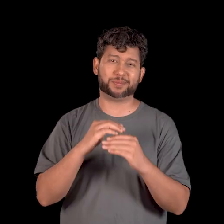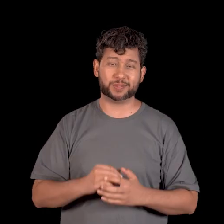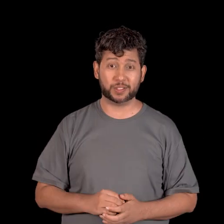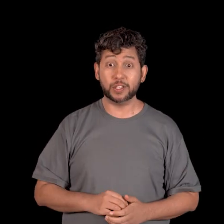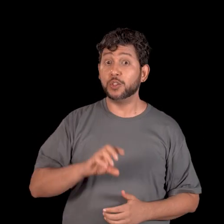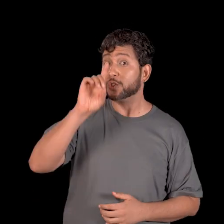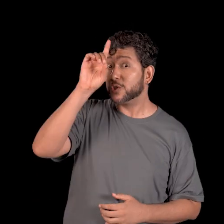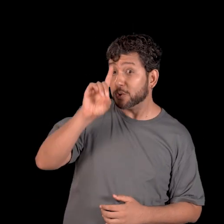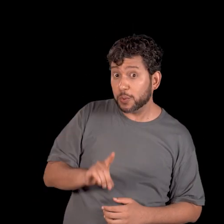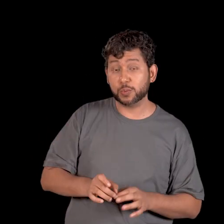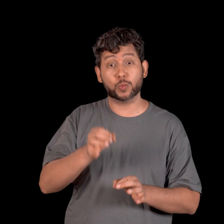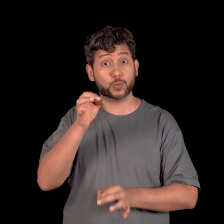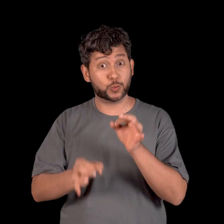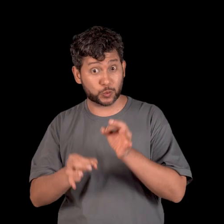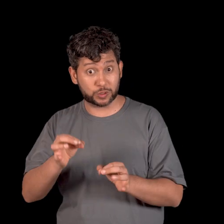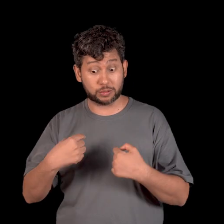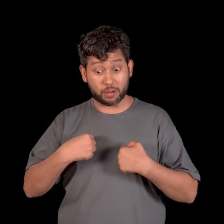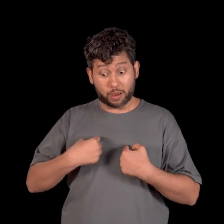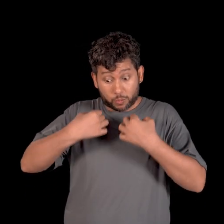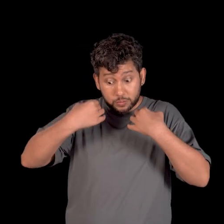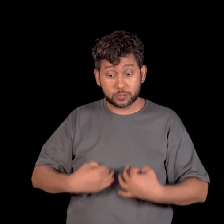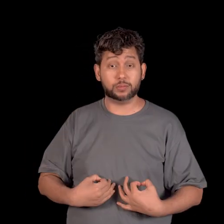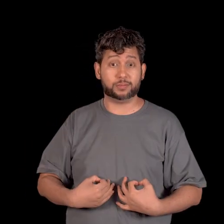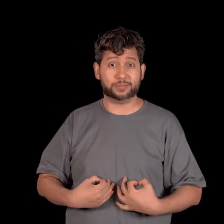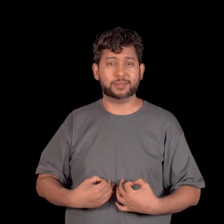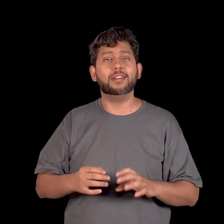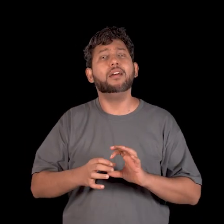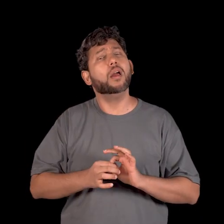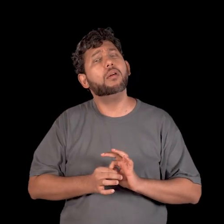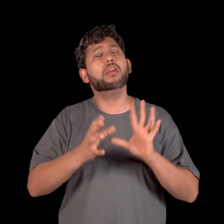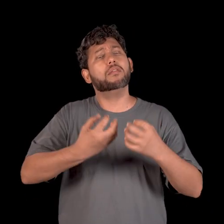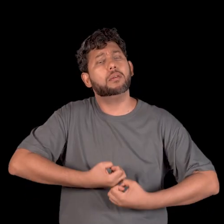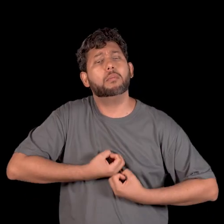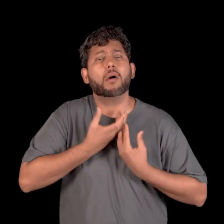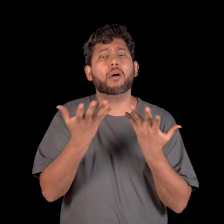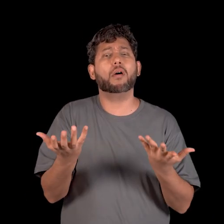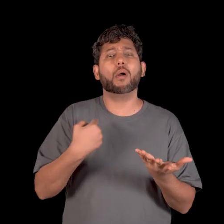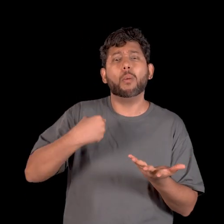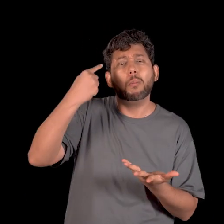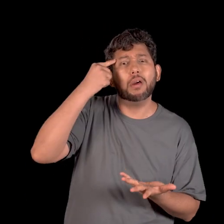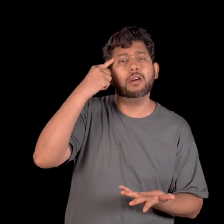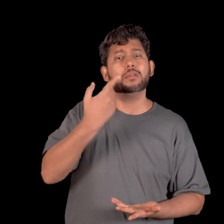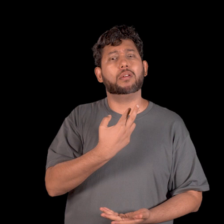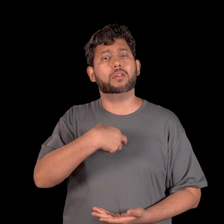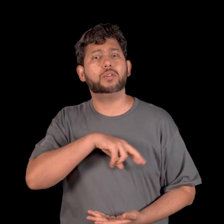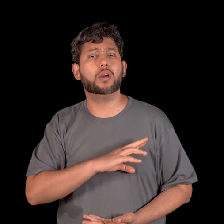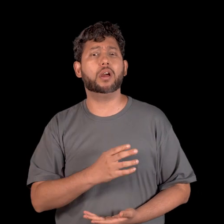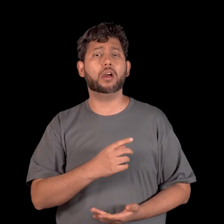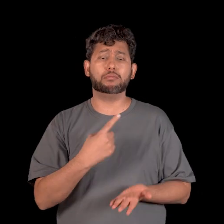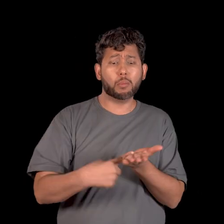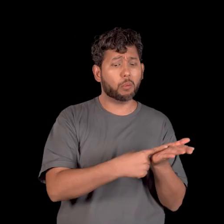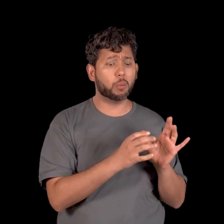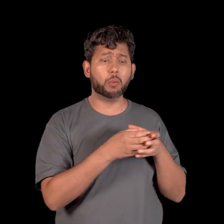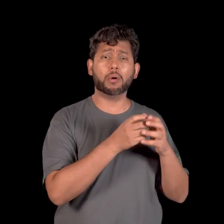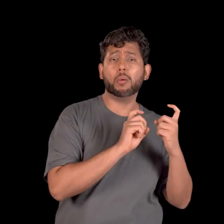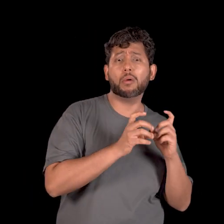característica. Direito à justiça e a um julgamento justo. Direito à liberdade de expressão, pensamento,